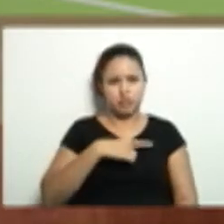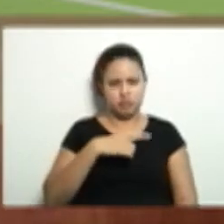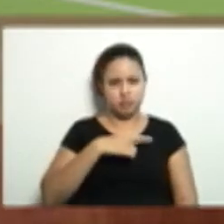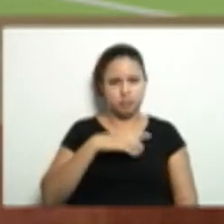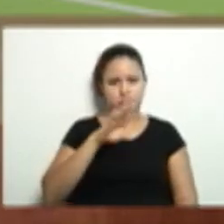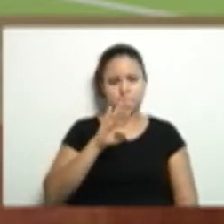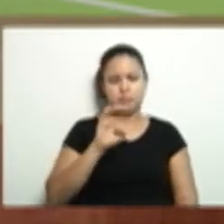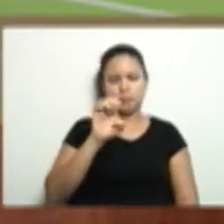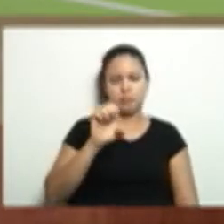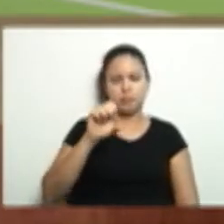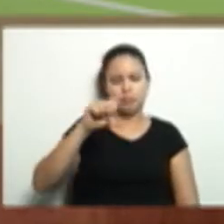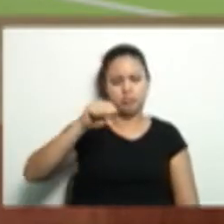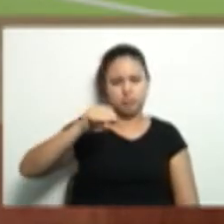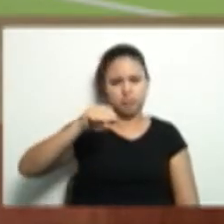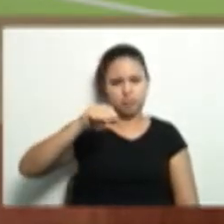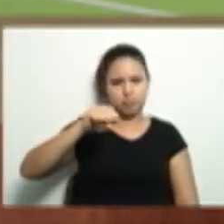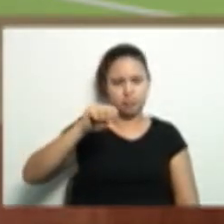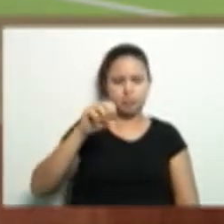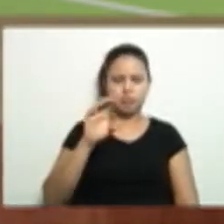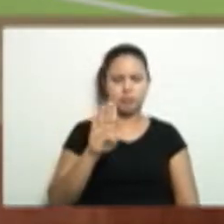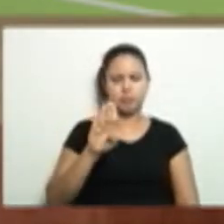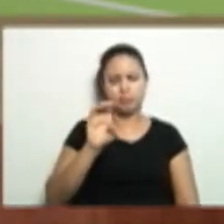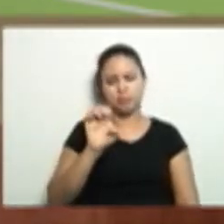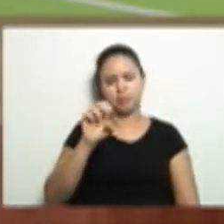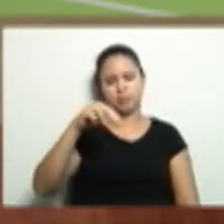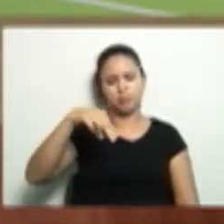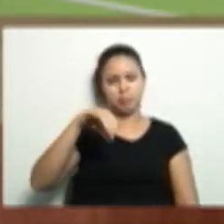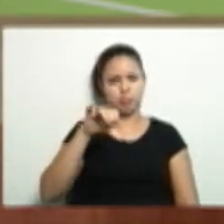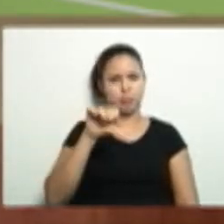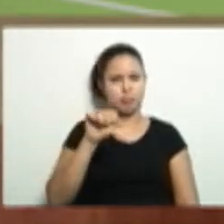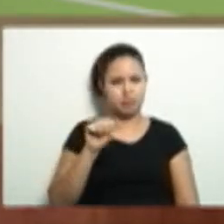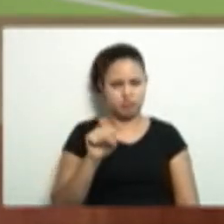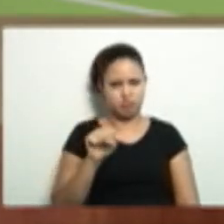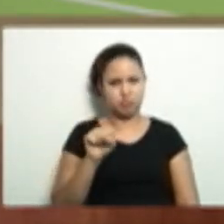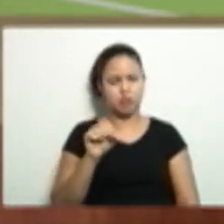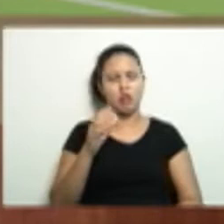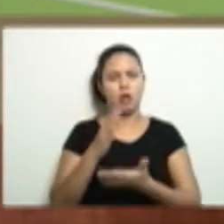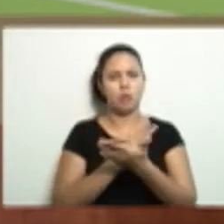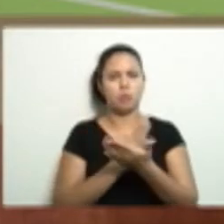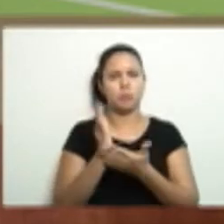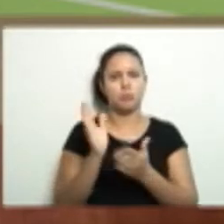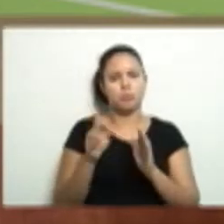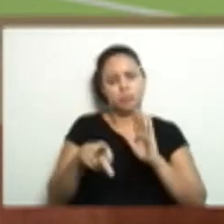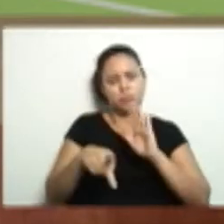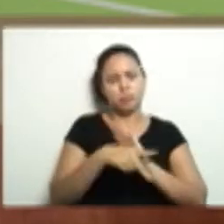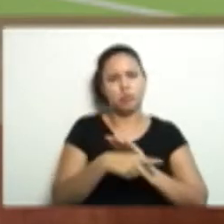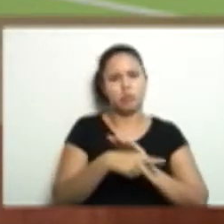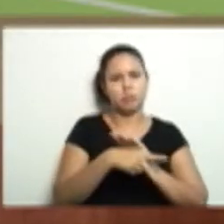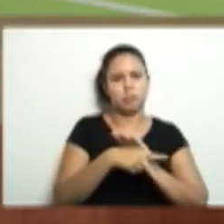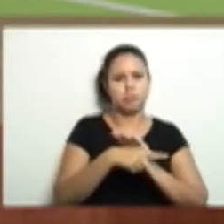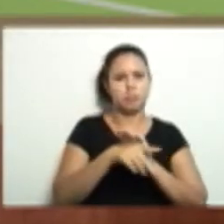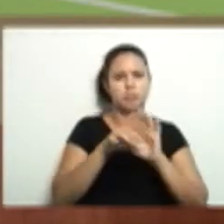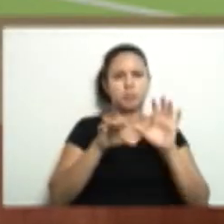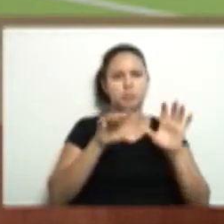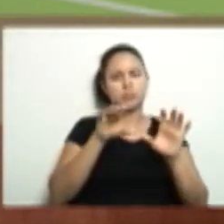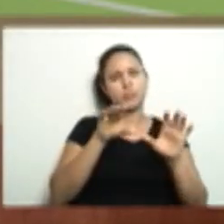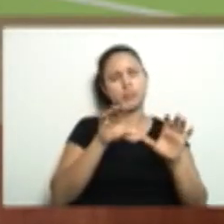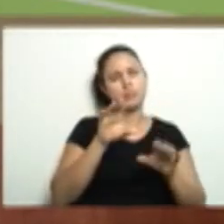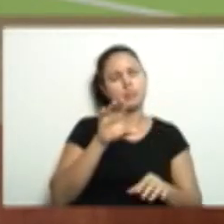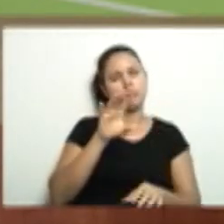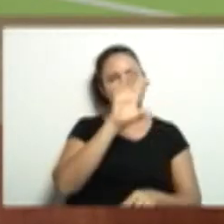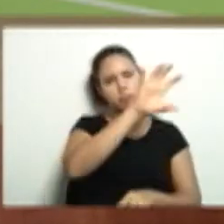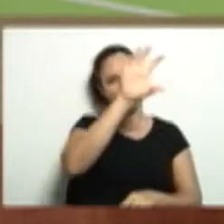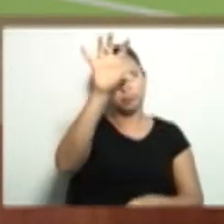grandes centros industriais, normalmente na região sudeste e na região sul do país. No caso, esses processos produtivos